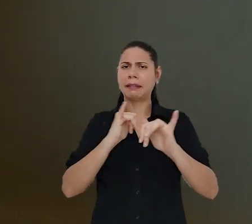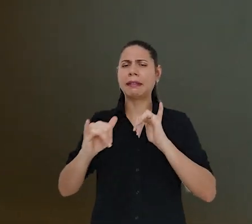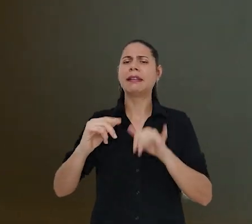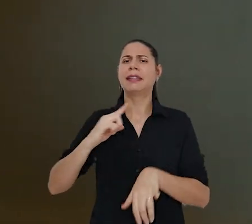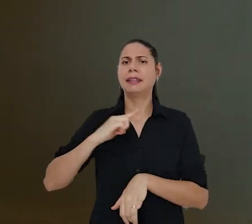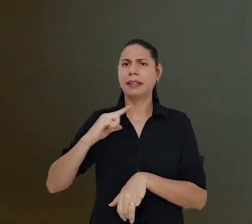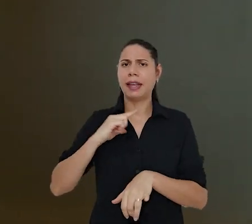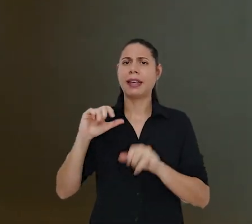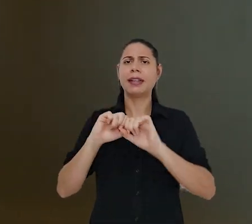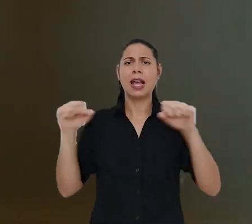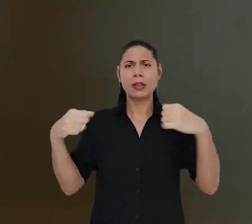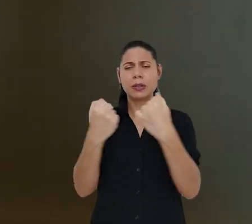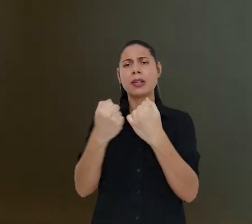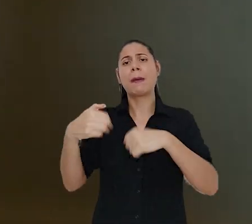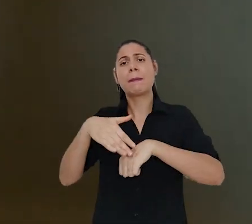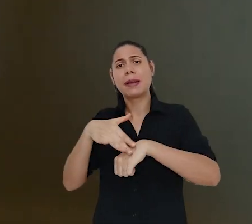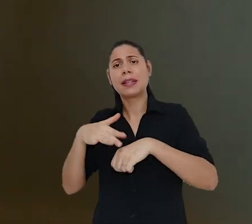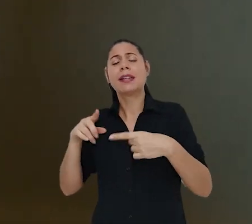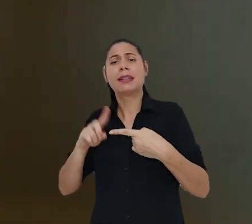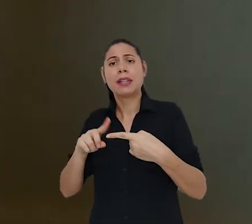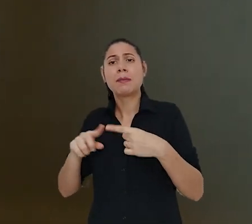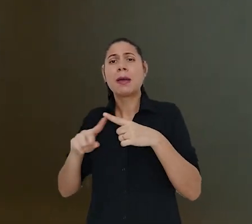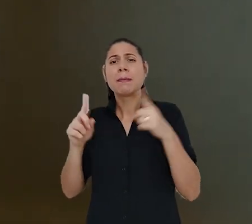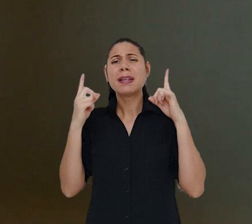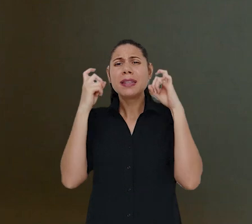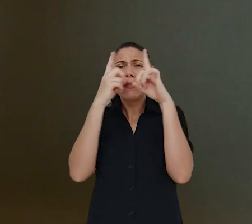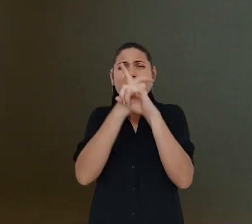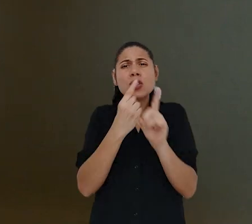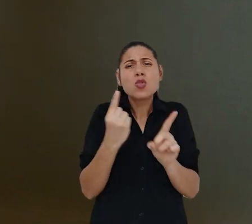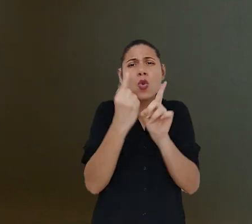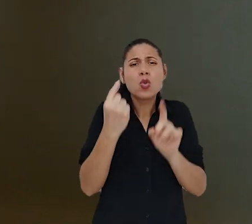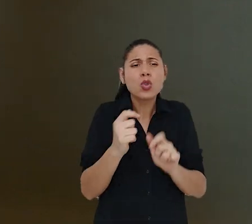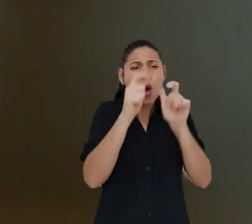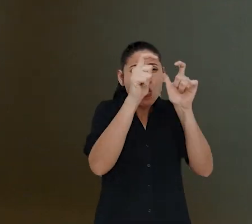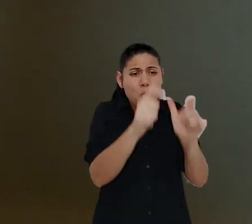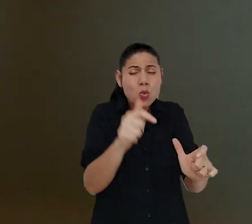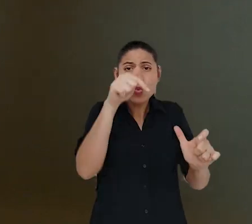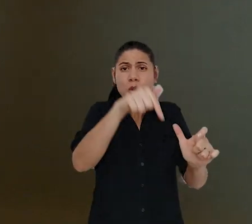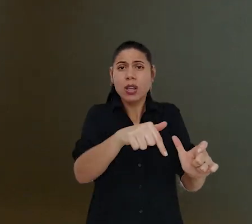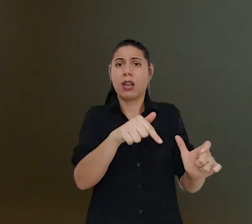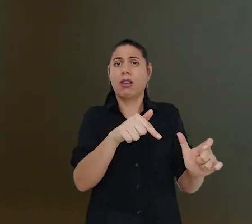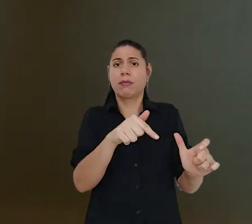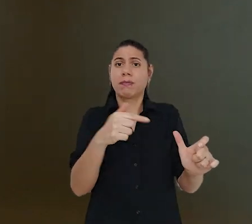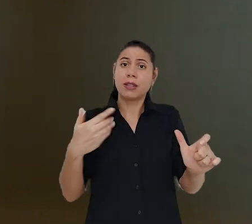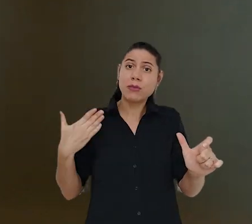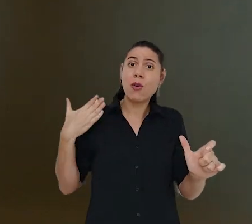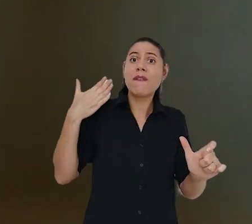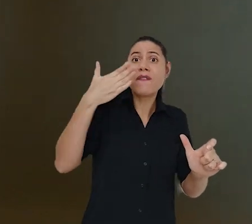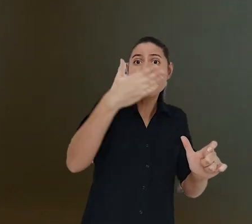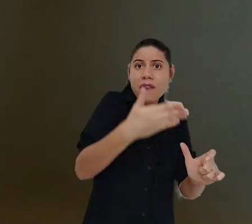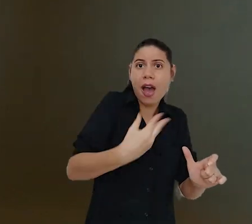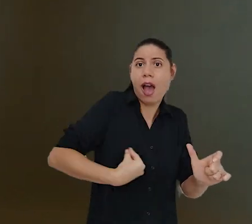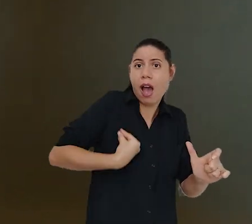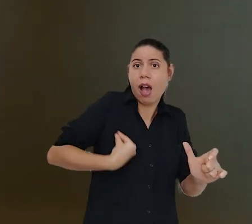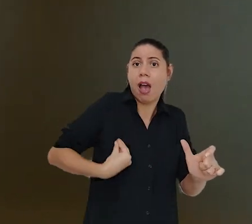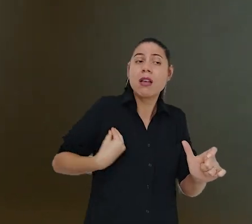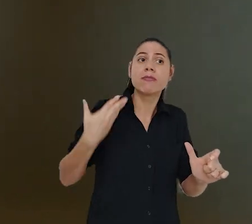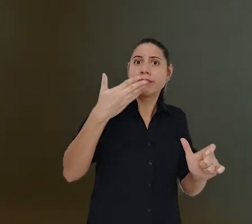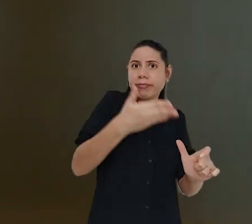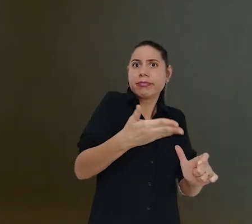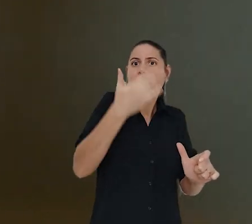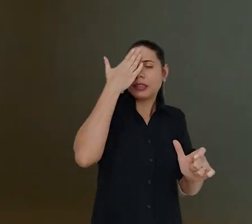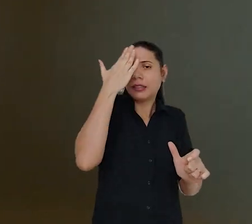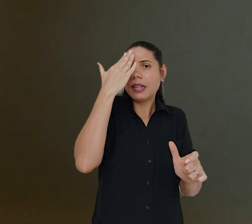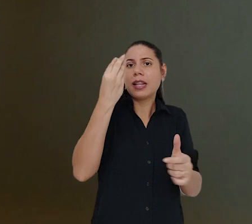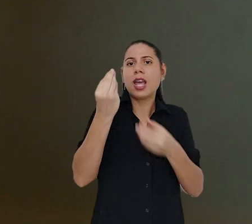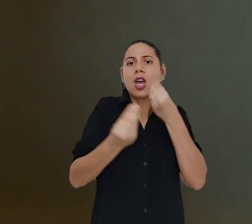de pacientes também, mas ainda assim é muito difícil você encontrar um lugar físico, né, onde você possa ir para entender quais são